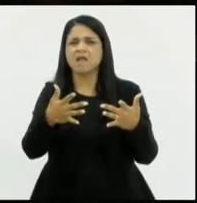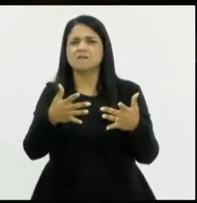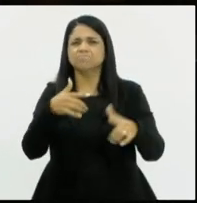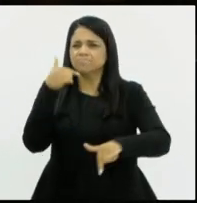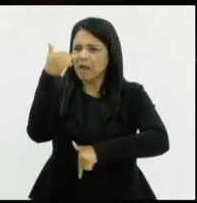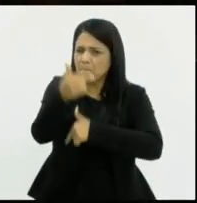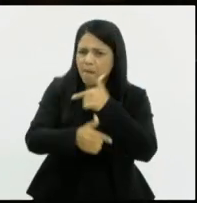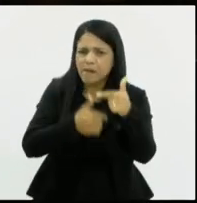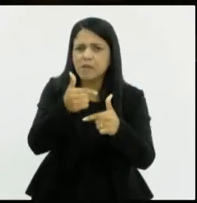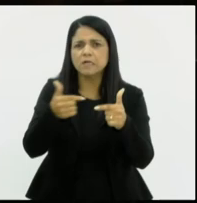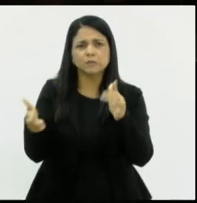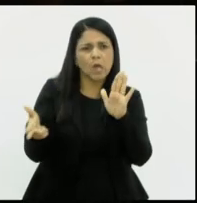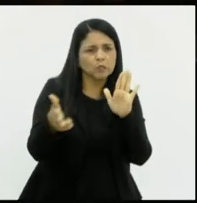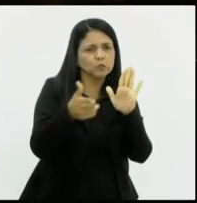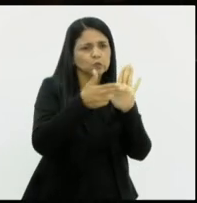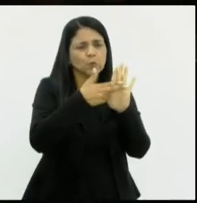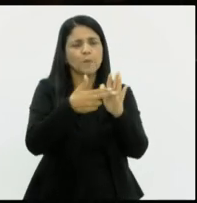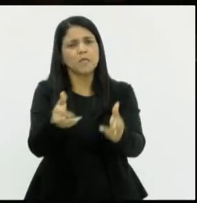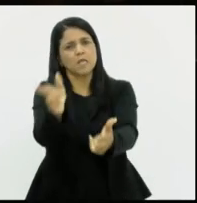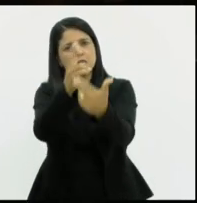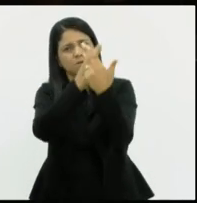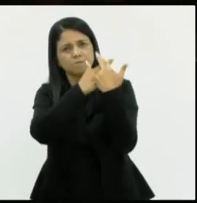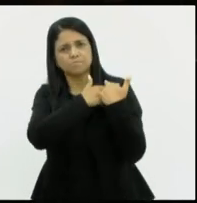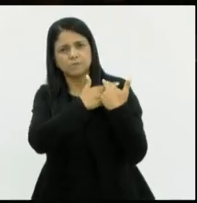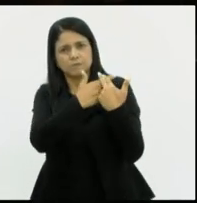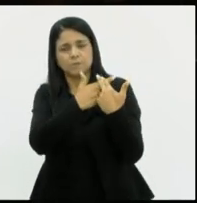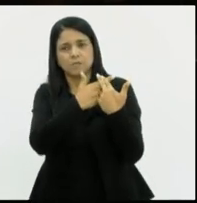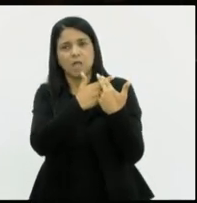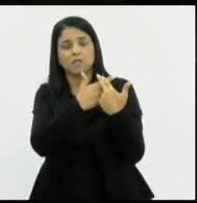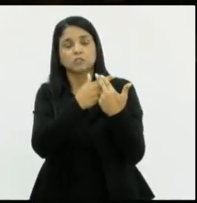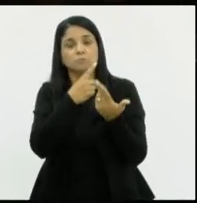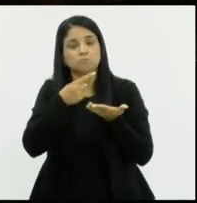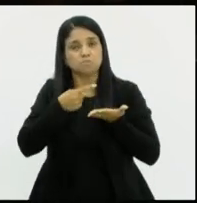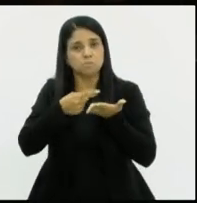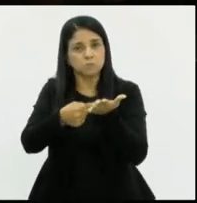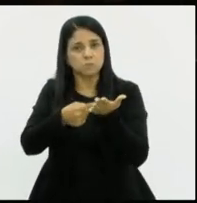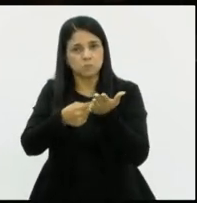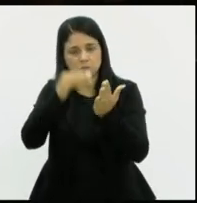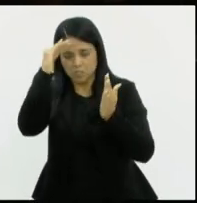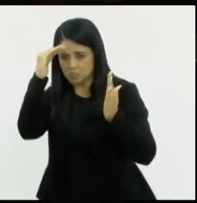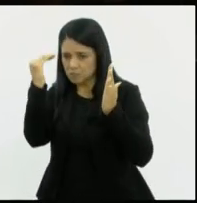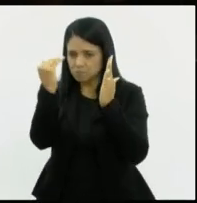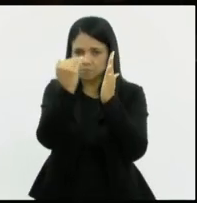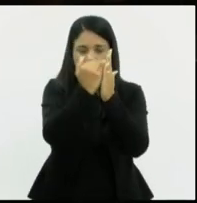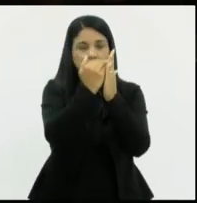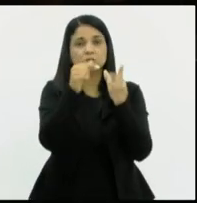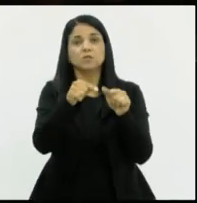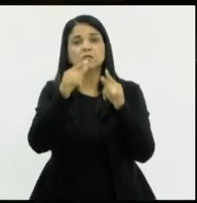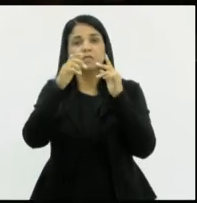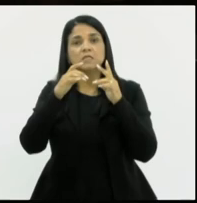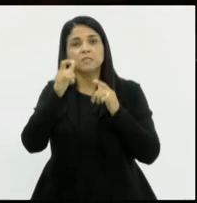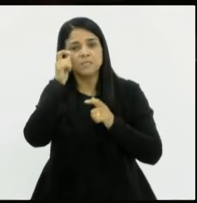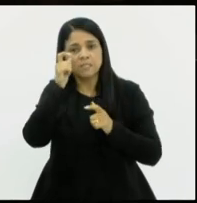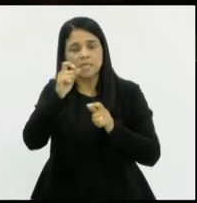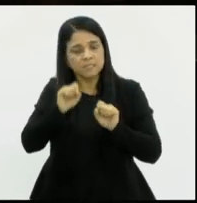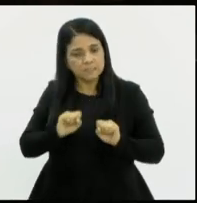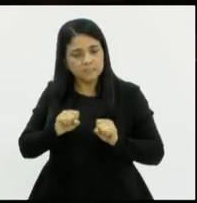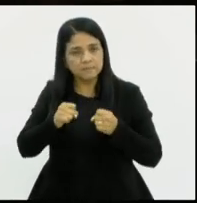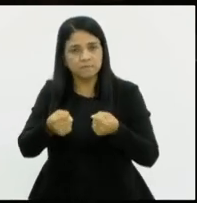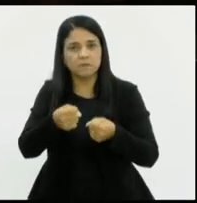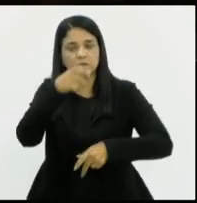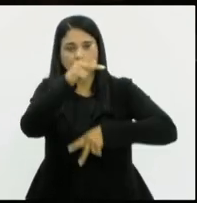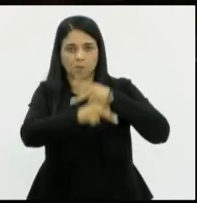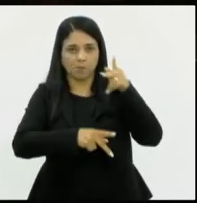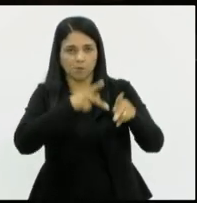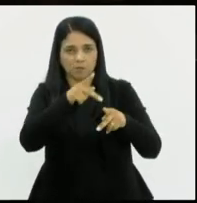e assumindo ali a minha responsabilidade e meu compromisso, defendendo os interesses de todos os cidadãos aqui do Estado